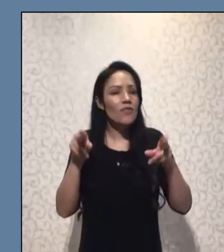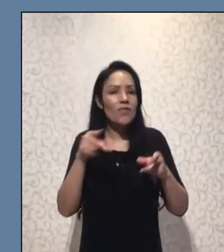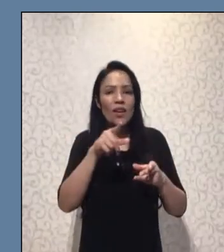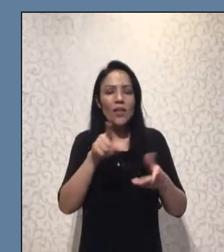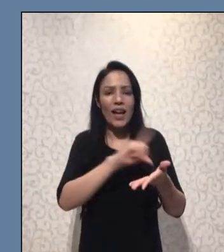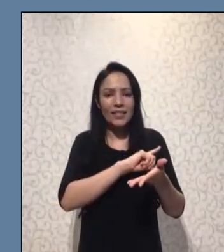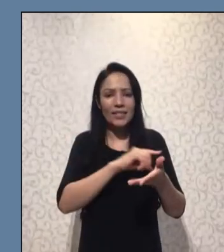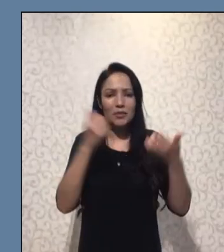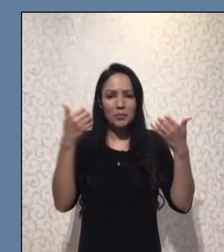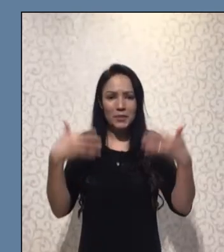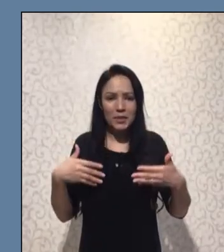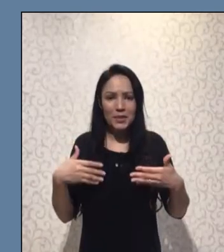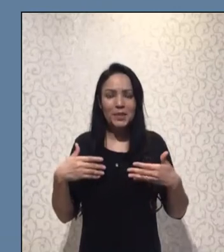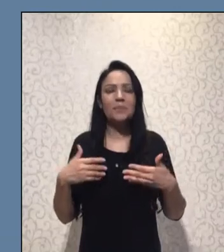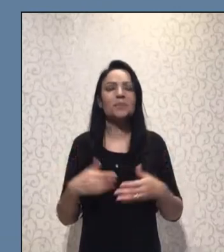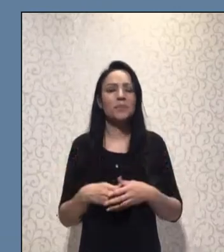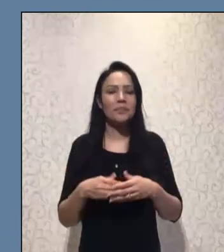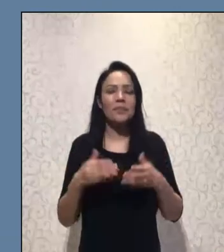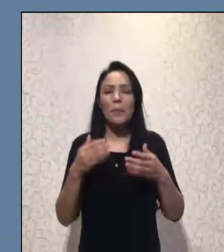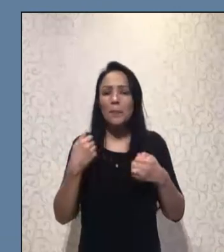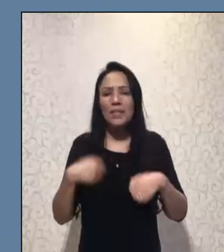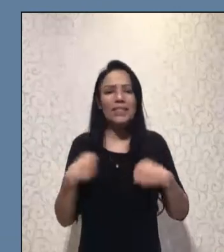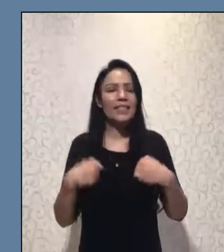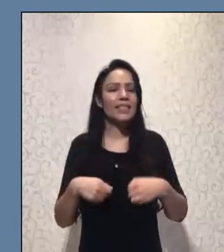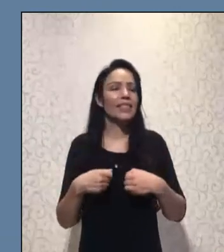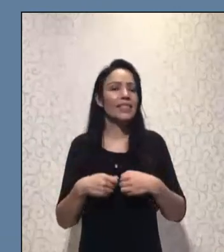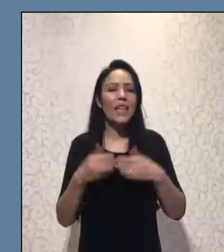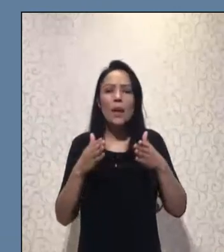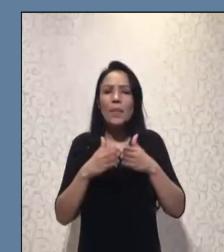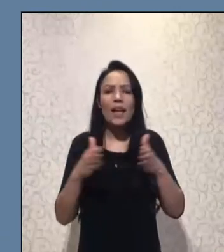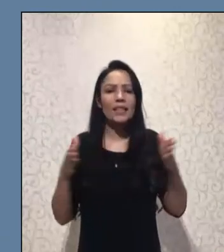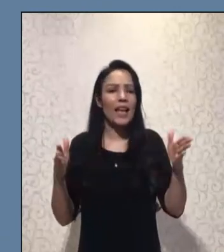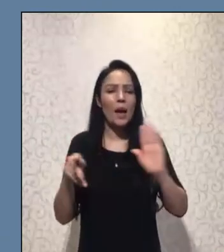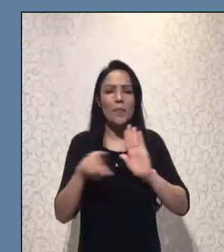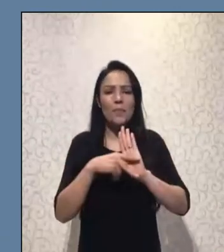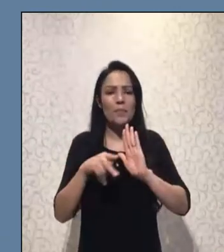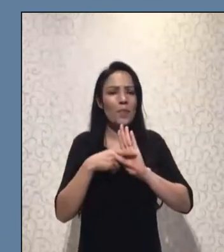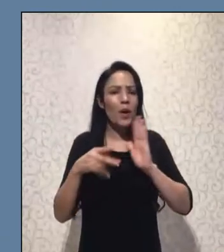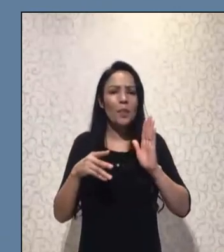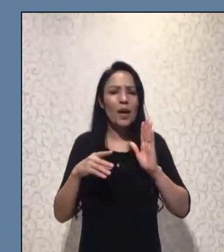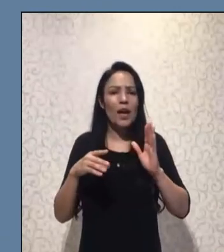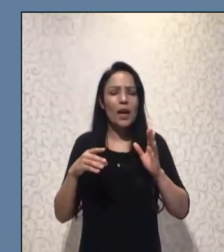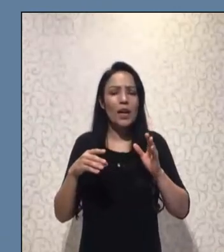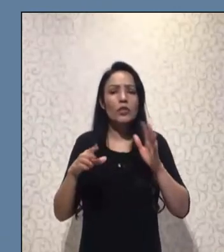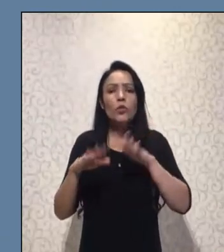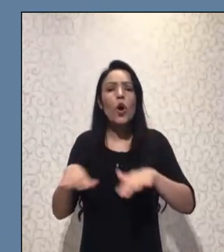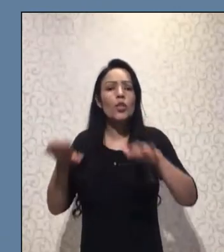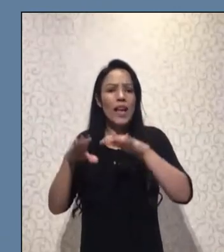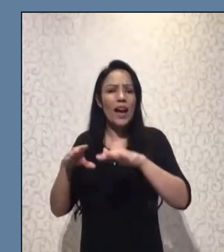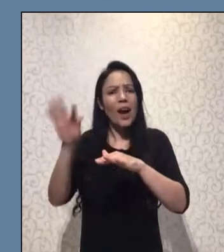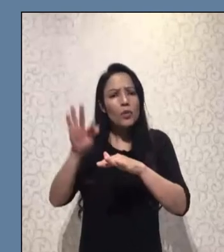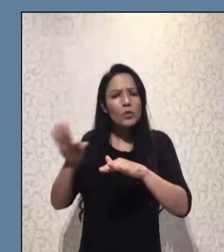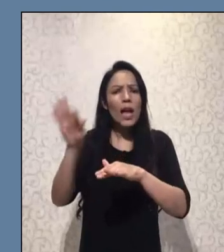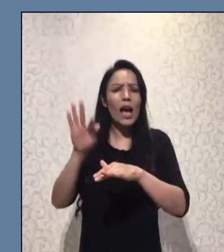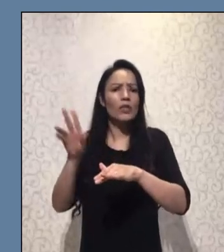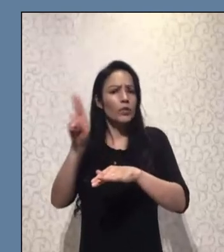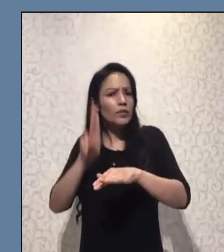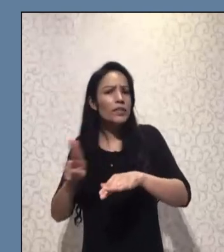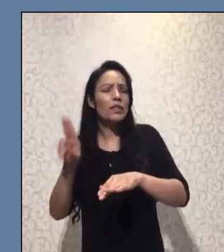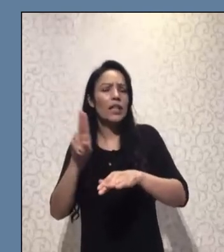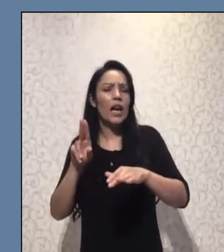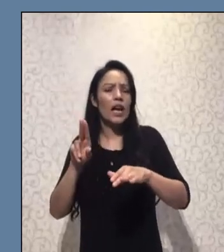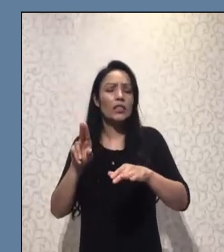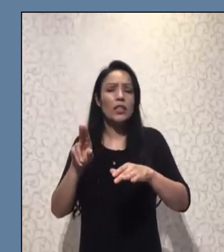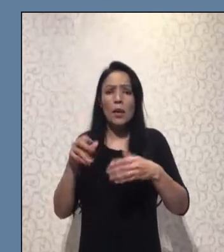de uma abertura da academia, inclusive, né, do campo acadêmico para se aproximar de outros